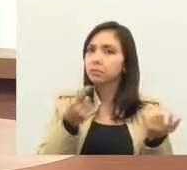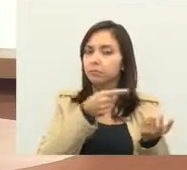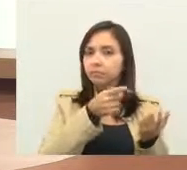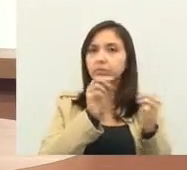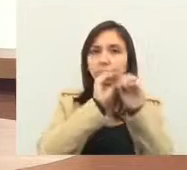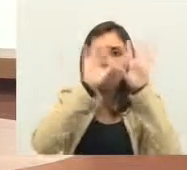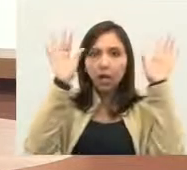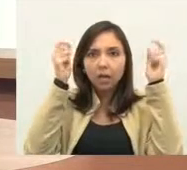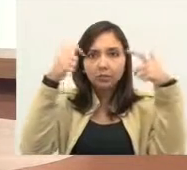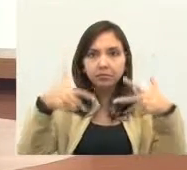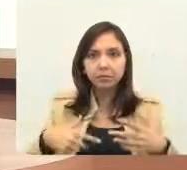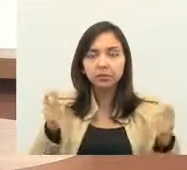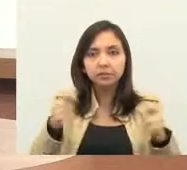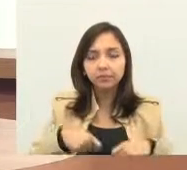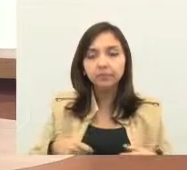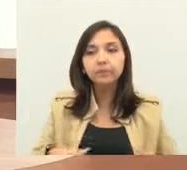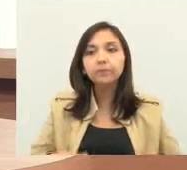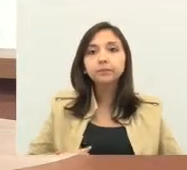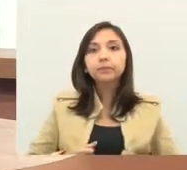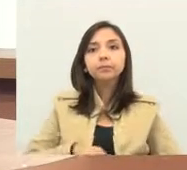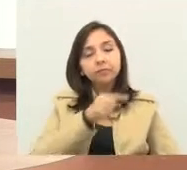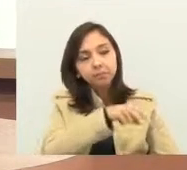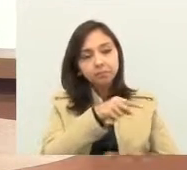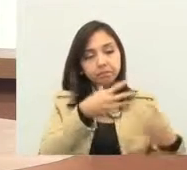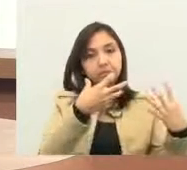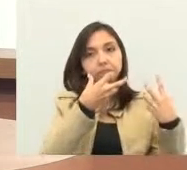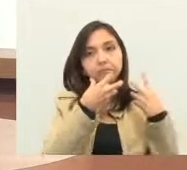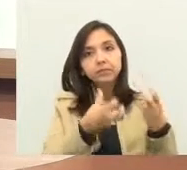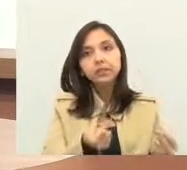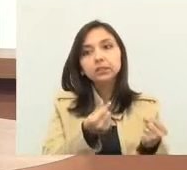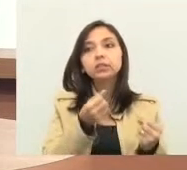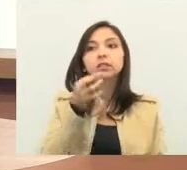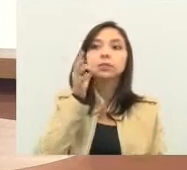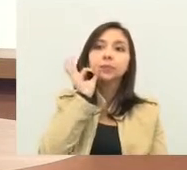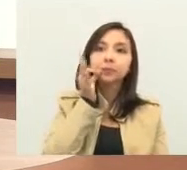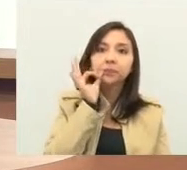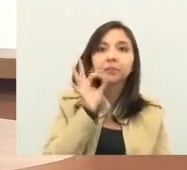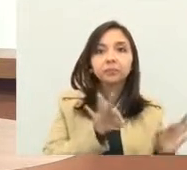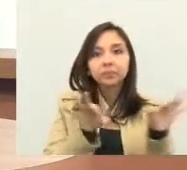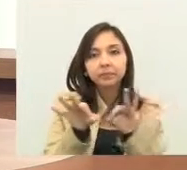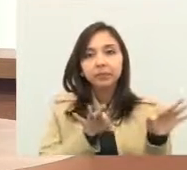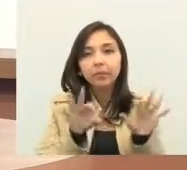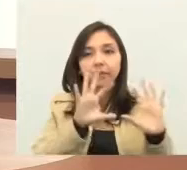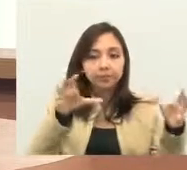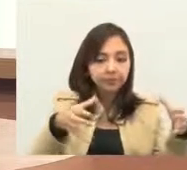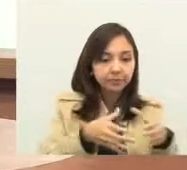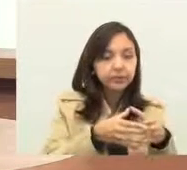favorável ao esclarecimento das ideias, se propôs a fazer um café, que eu sei que foi muito produtivo, os vereadores